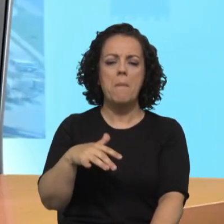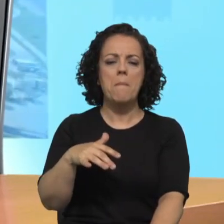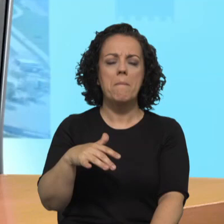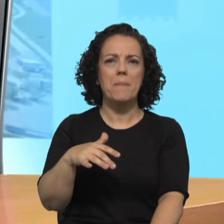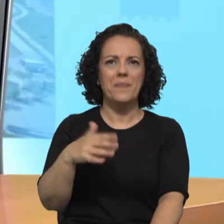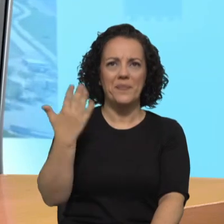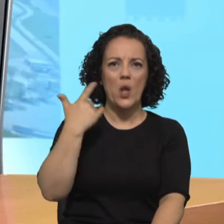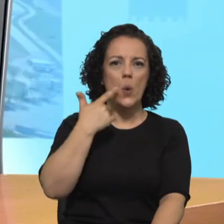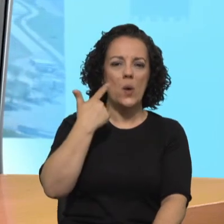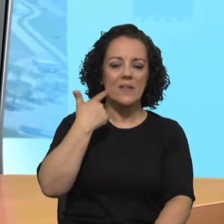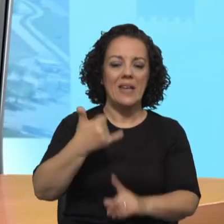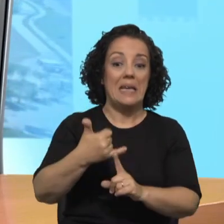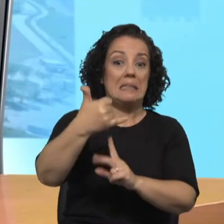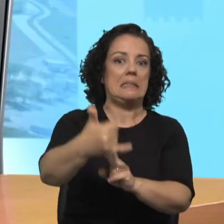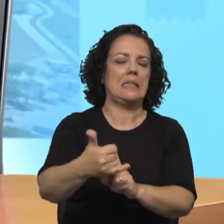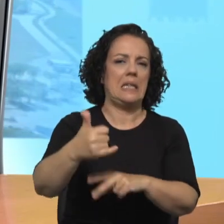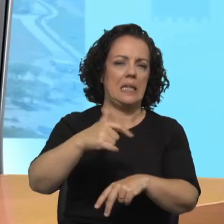na quarta-feira seguinte na audiência, que